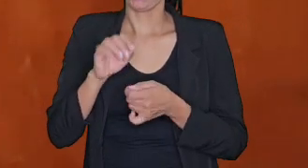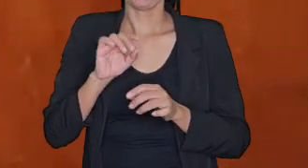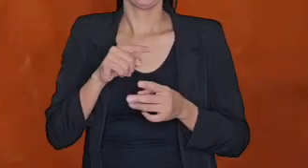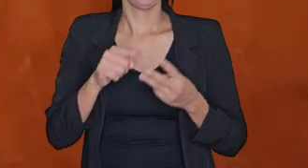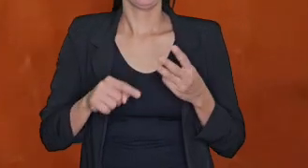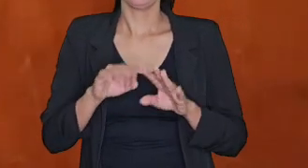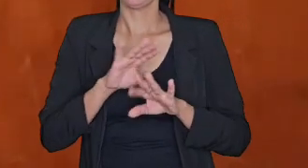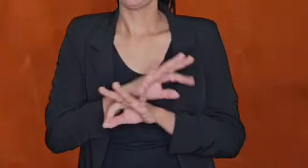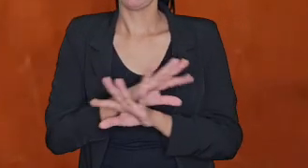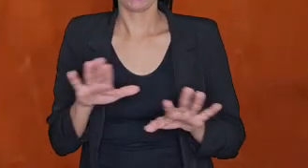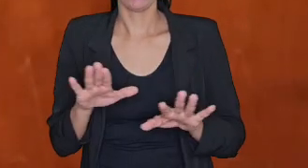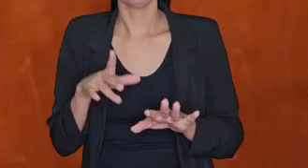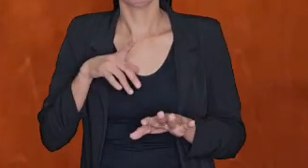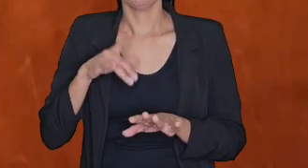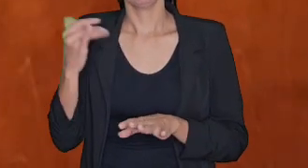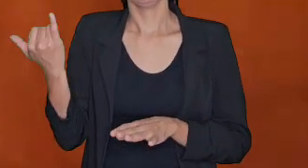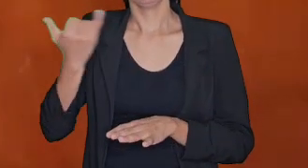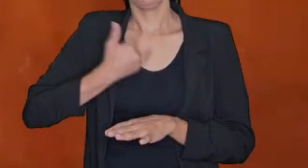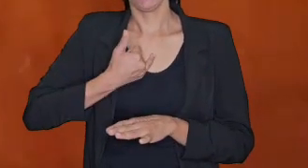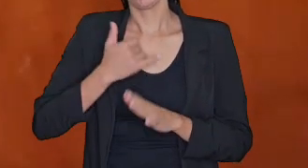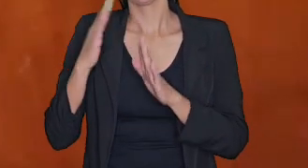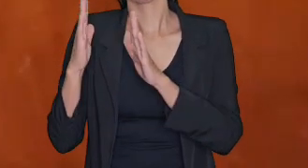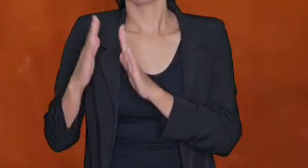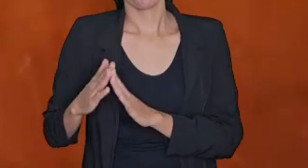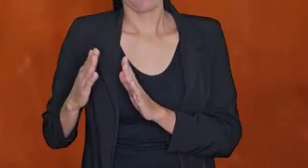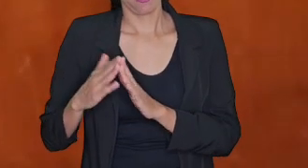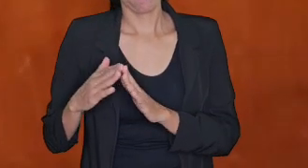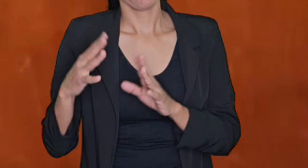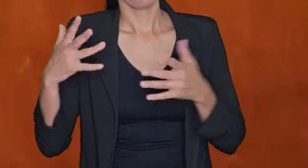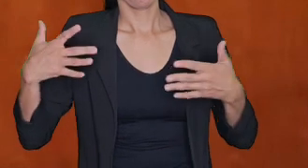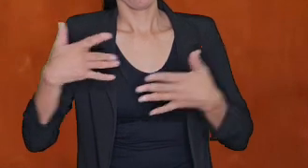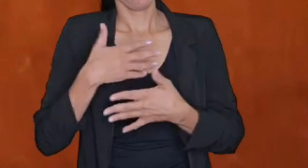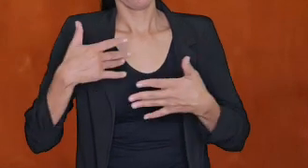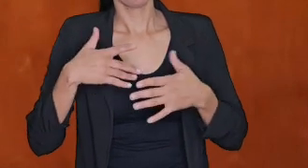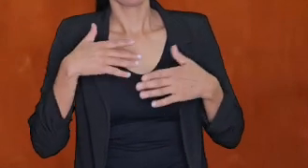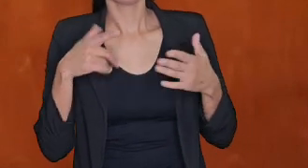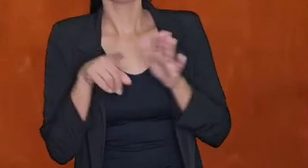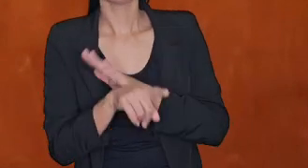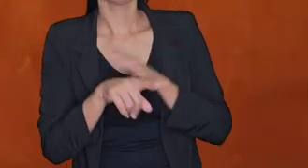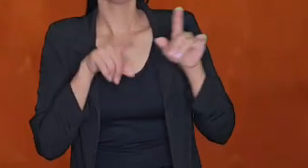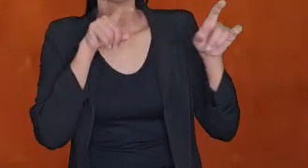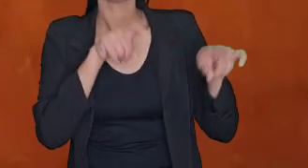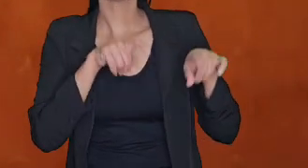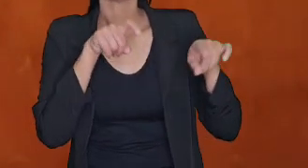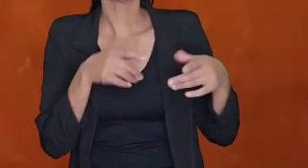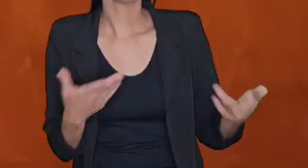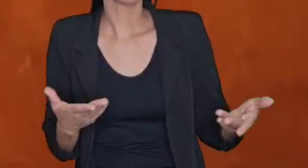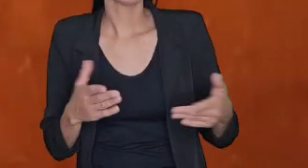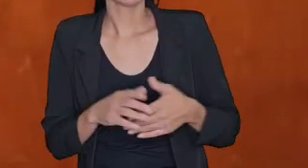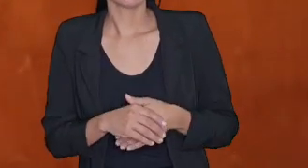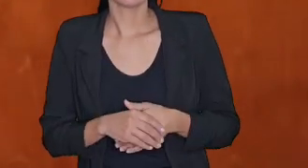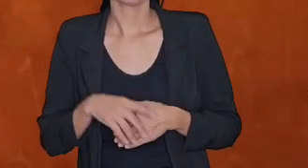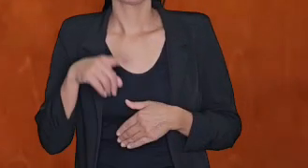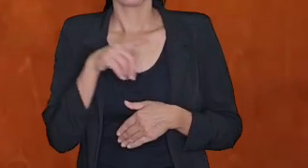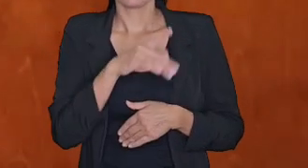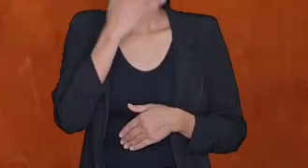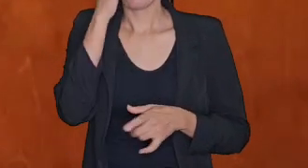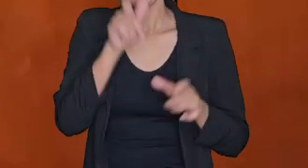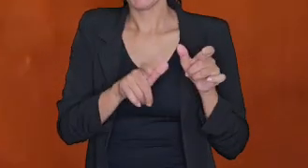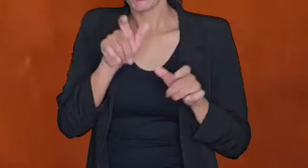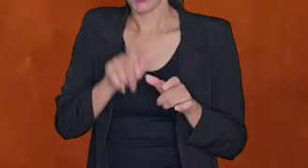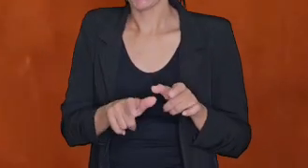Finanças e Secretaria de Fazenda ou de Economia. Então é isso. Tá bom, Hércules, você me falou dos imóveis urbanos, imóveis